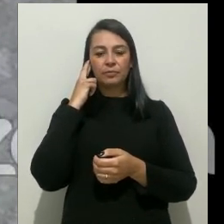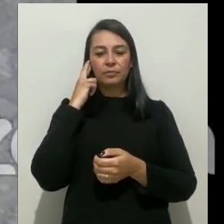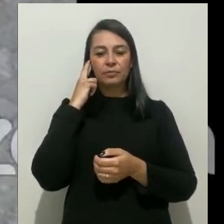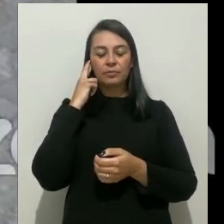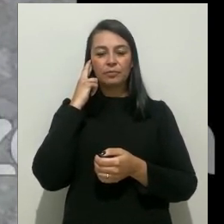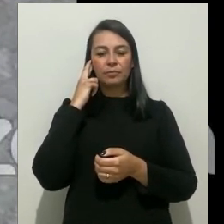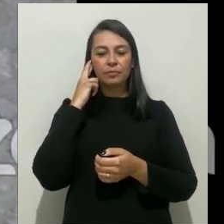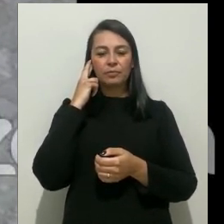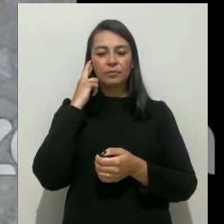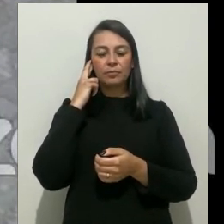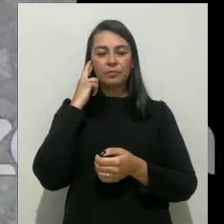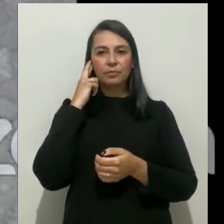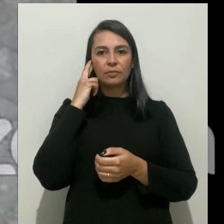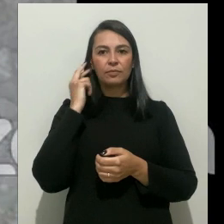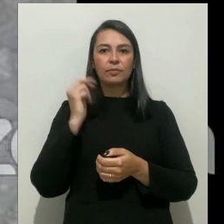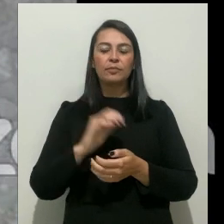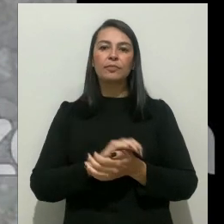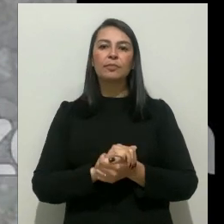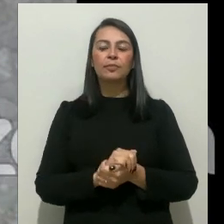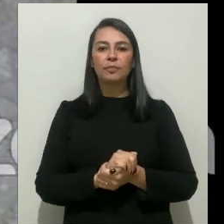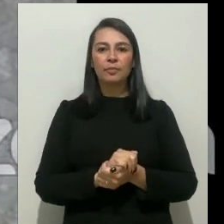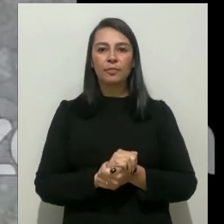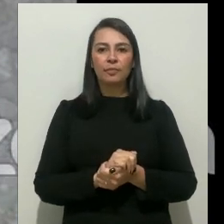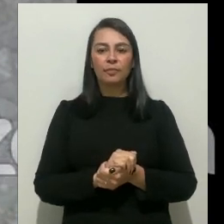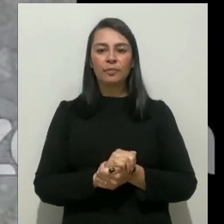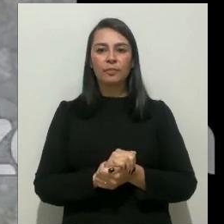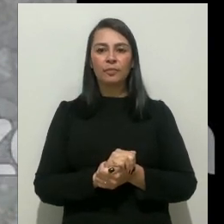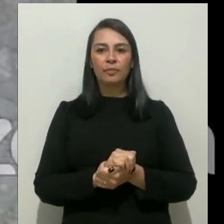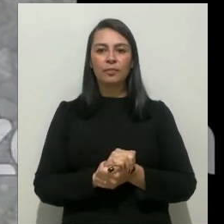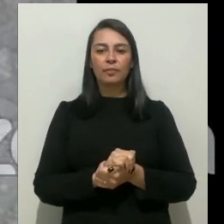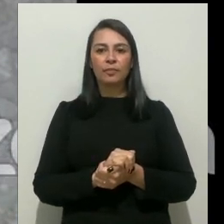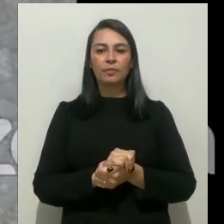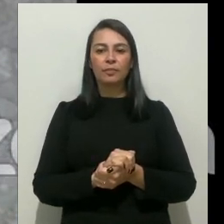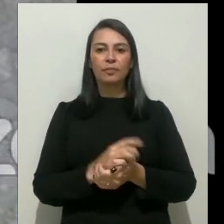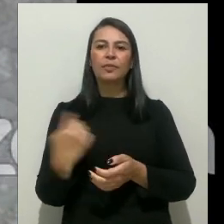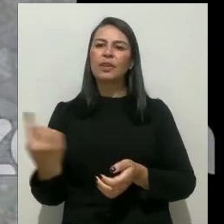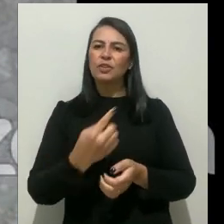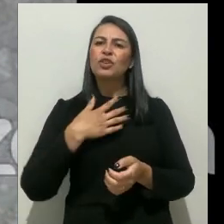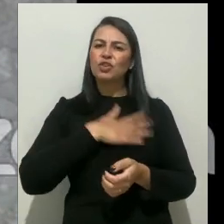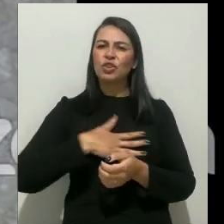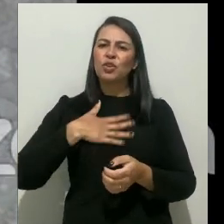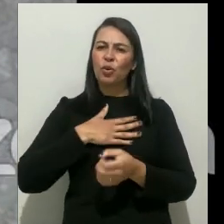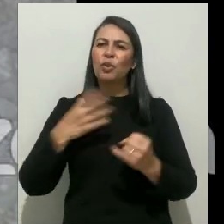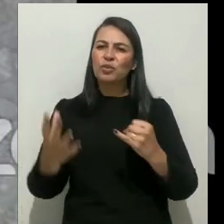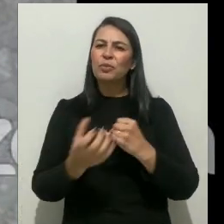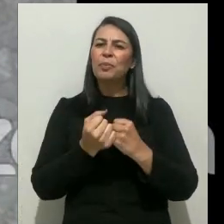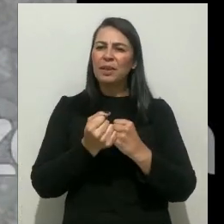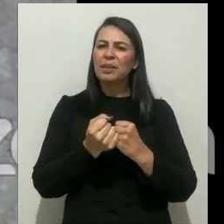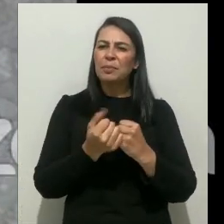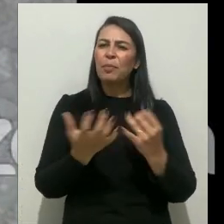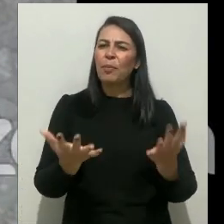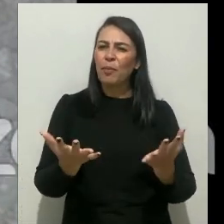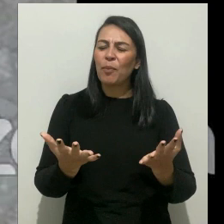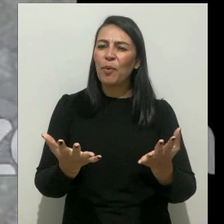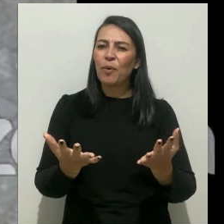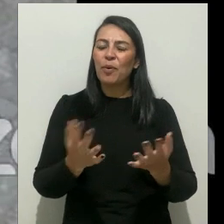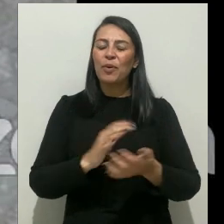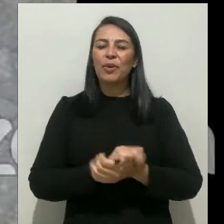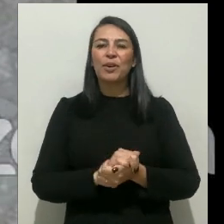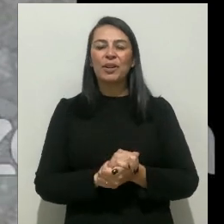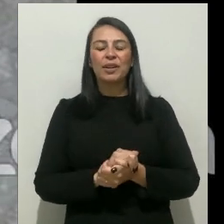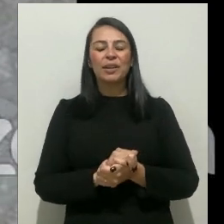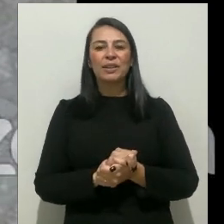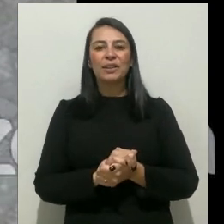a gente que gosta, né, que é do patrimônio, que é patrimônio, que estuda patrimônio, fica doido, que acha que está